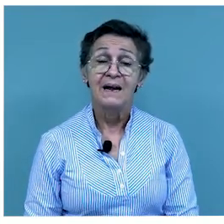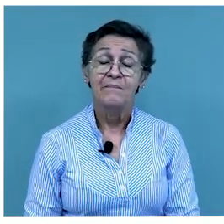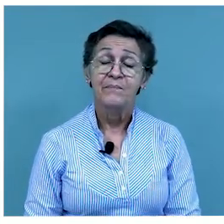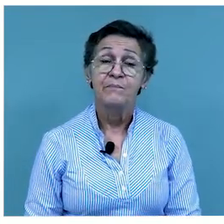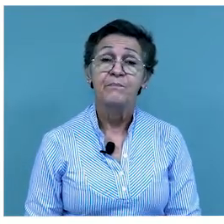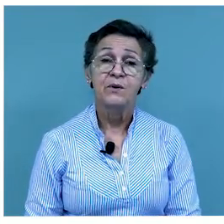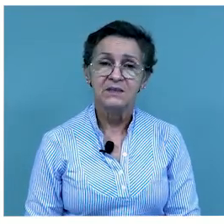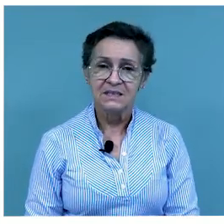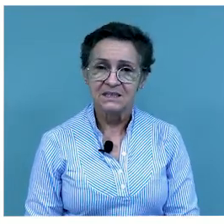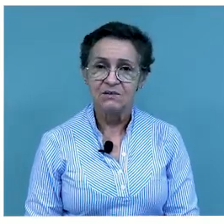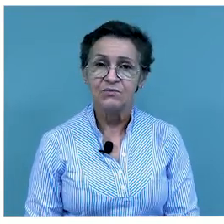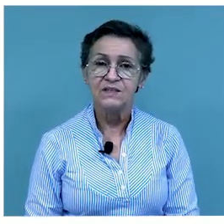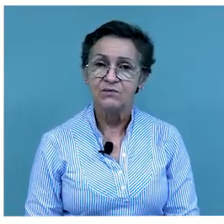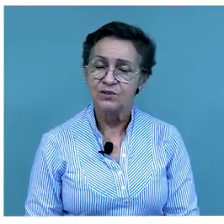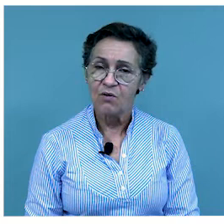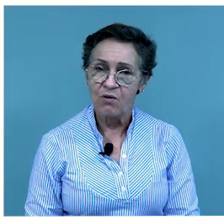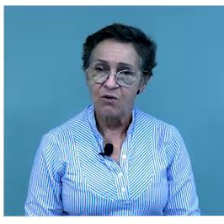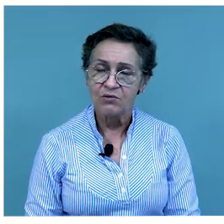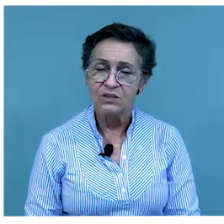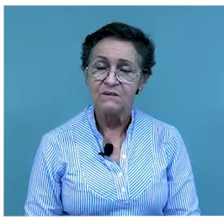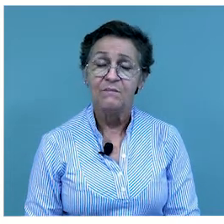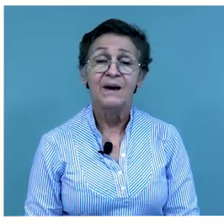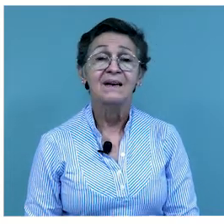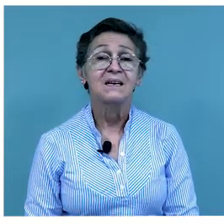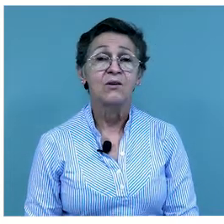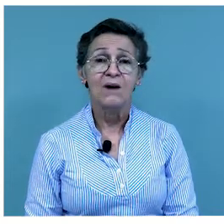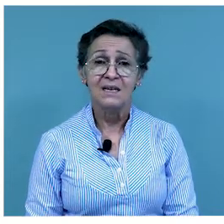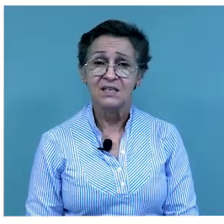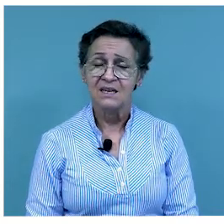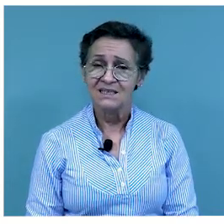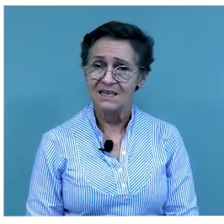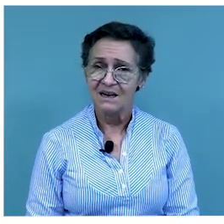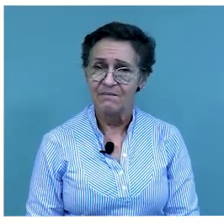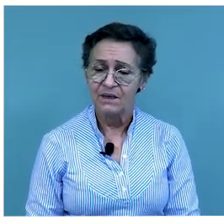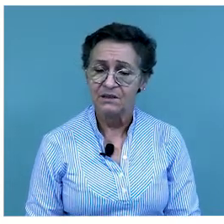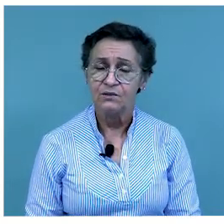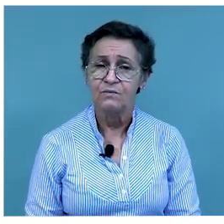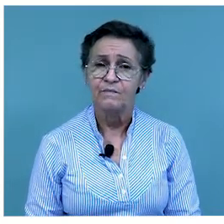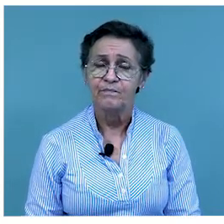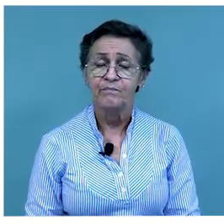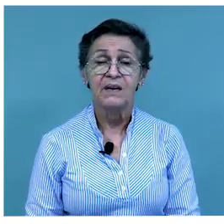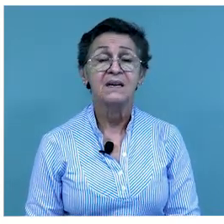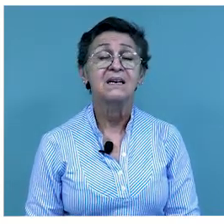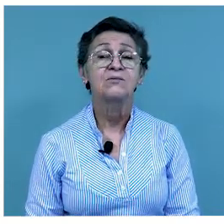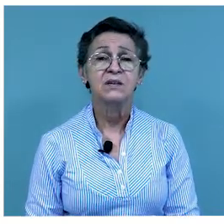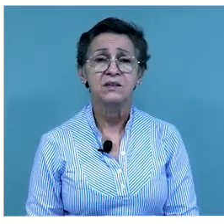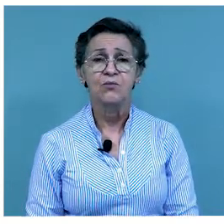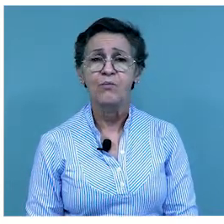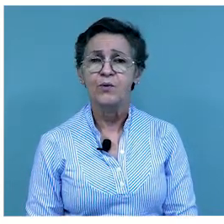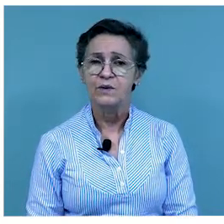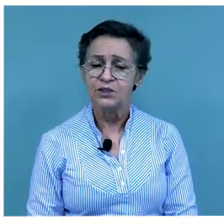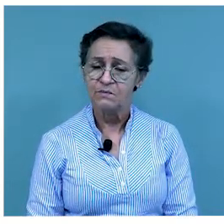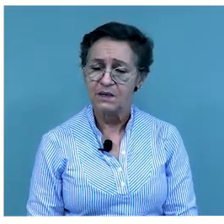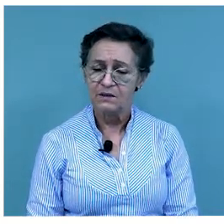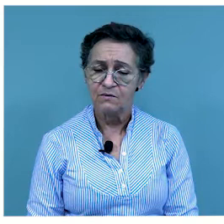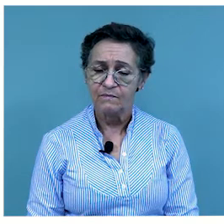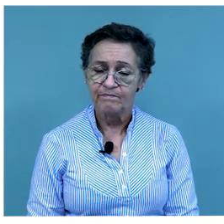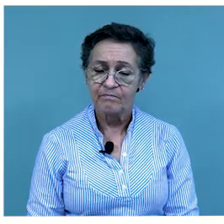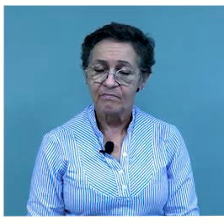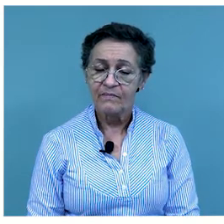para proteção dos seus olhos para que não haja ressecamento para que não tenha